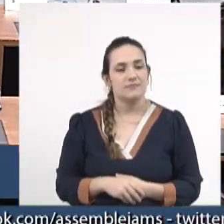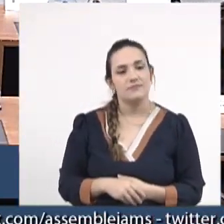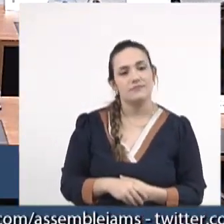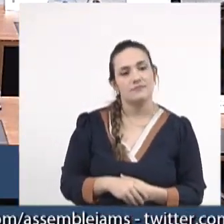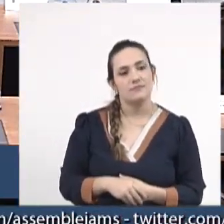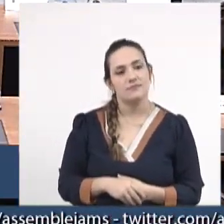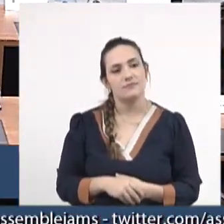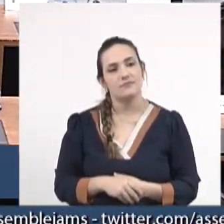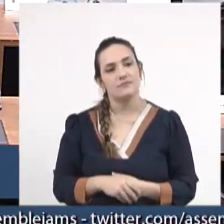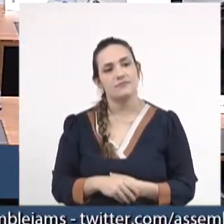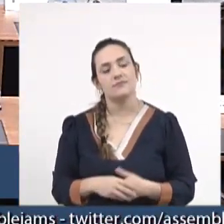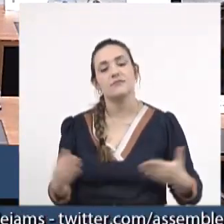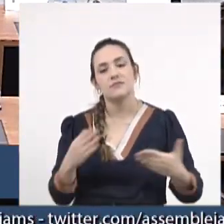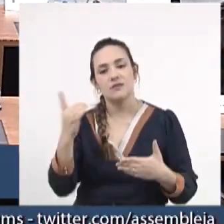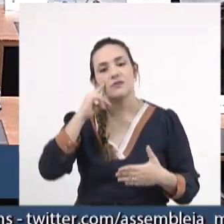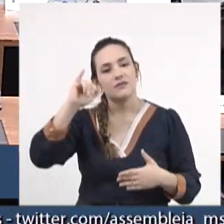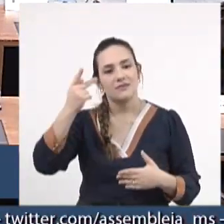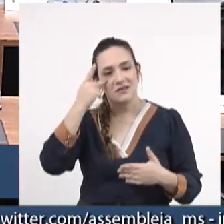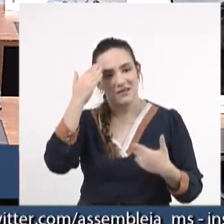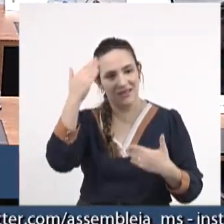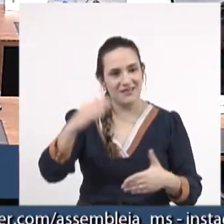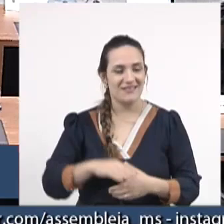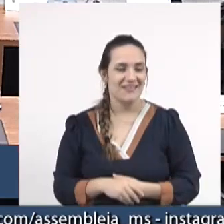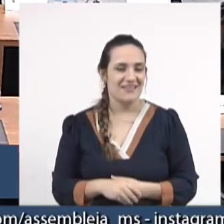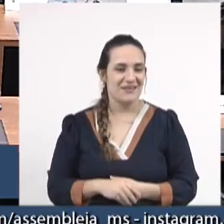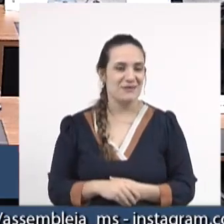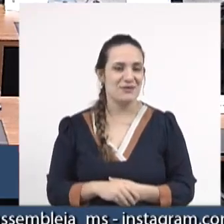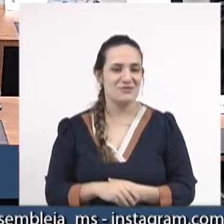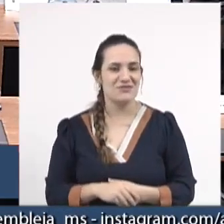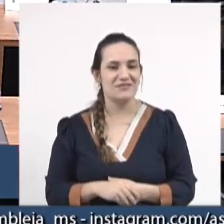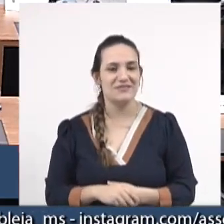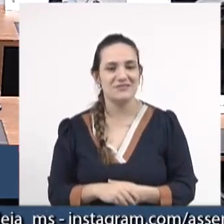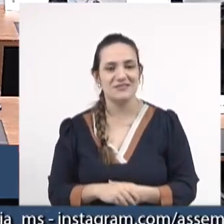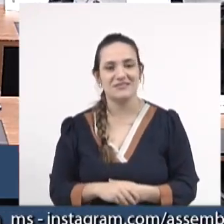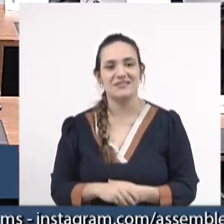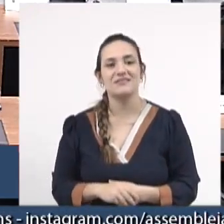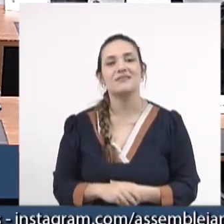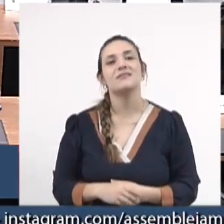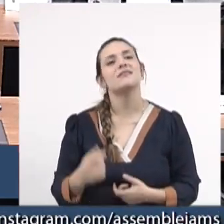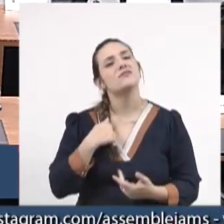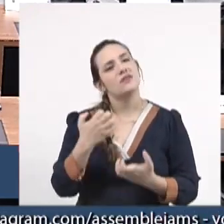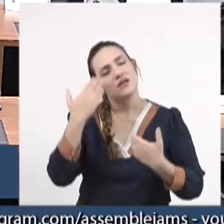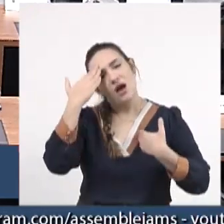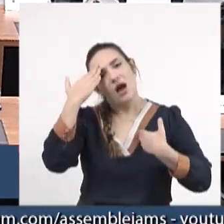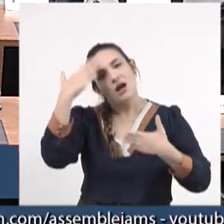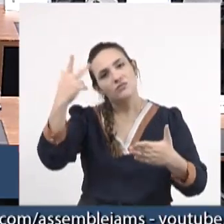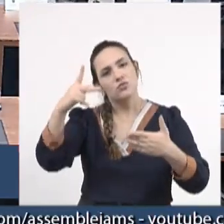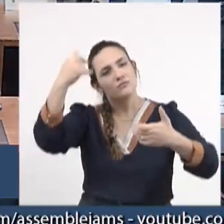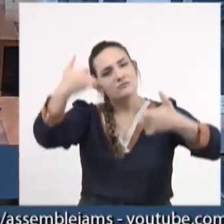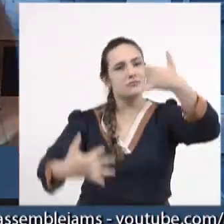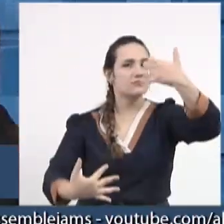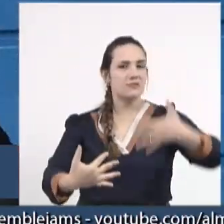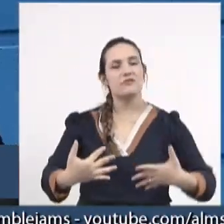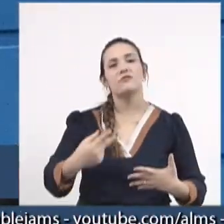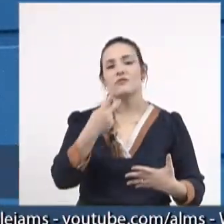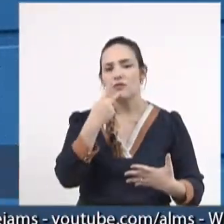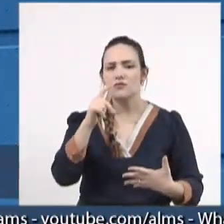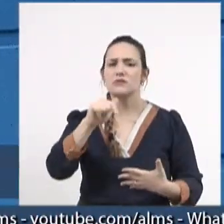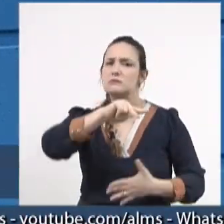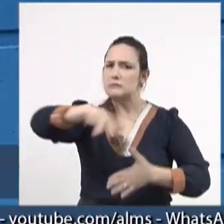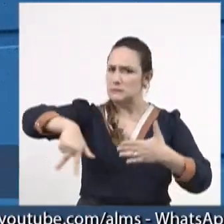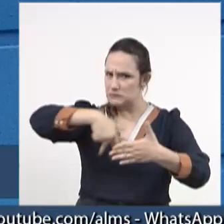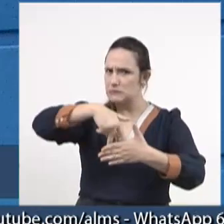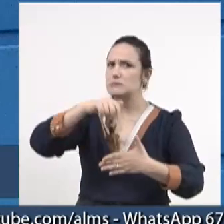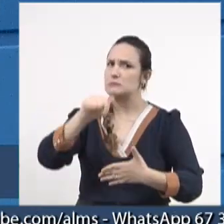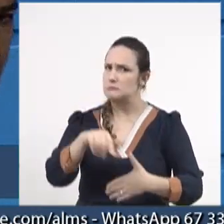a palavra para os agradecimentos, deputado João Henrique. Doutor Djalma, quero agradecer pela explanação do senhor, que veio aqui